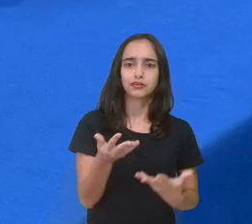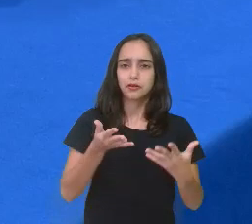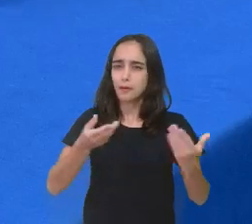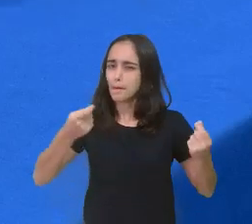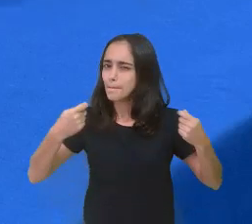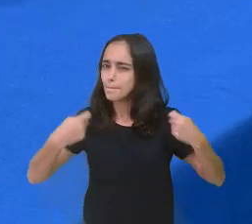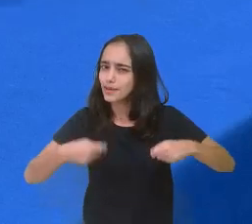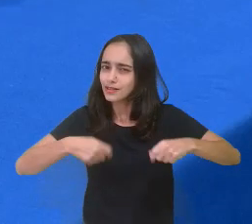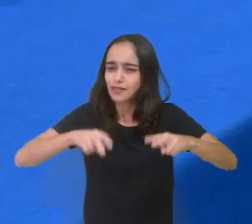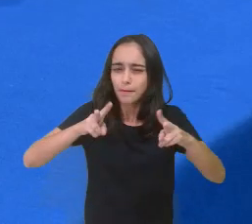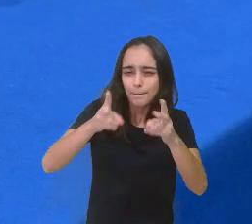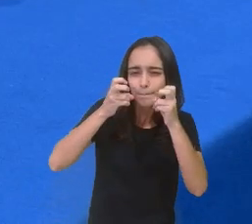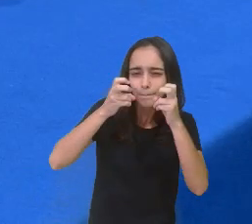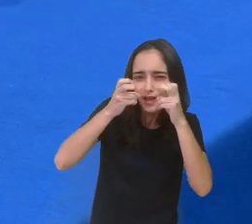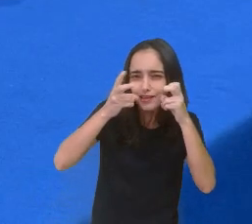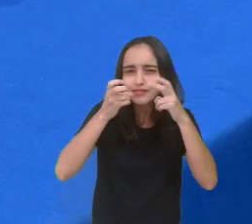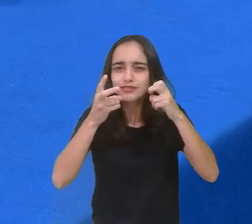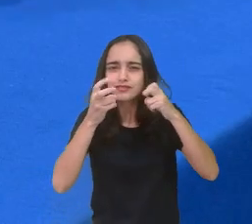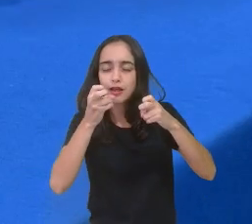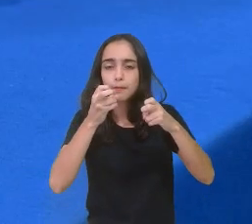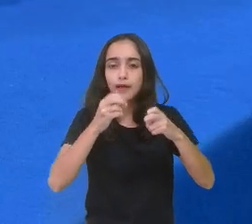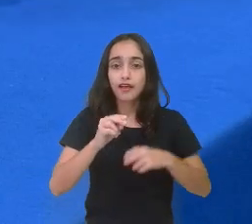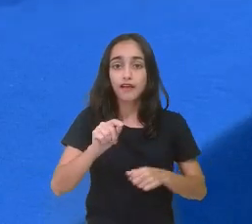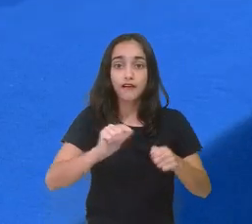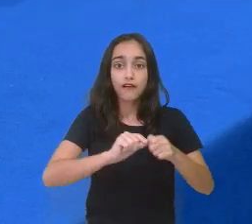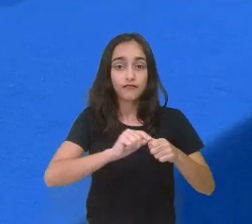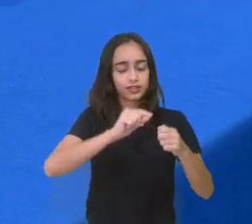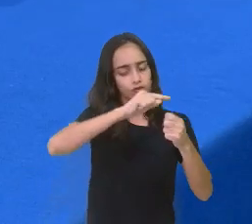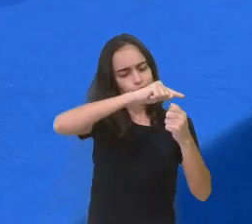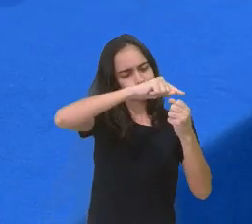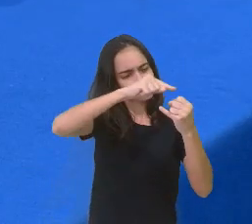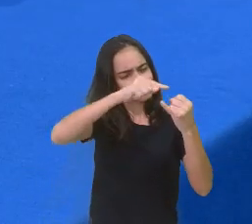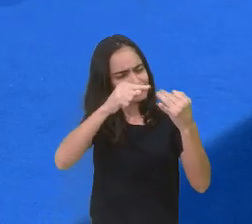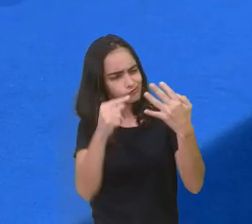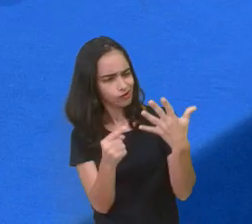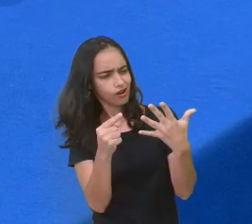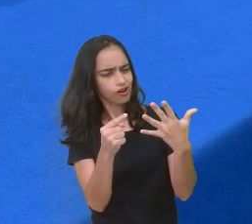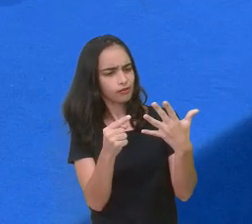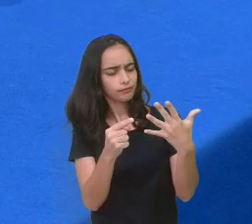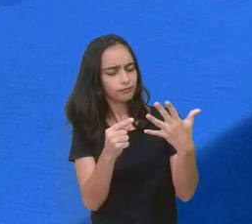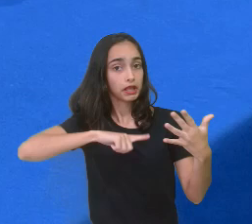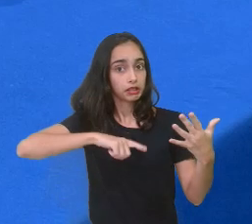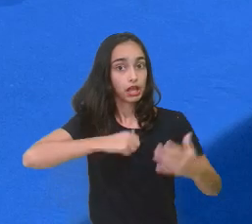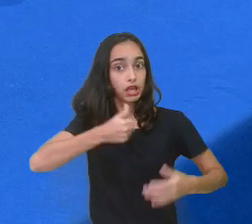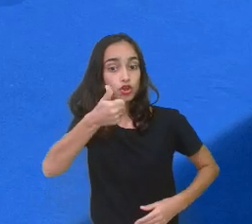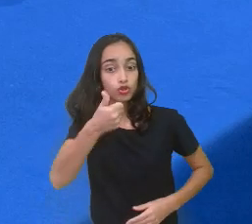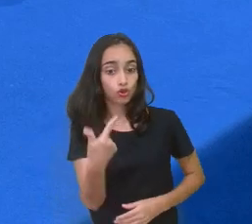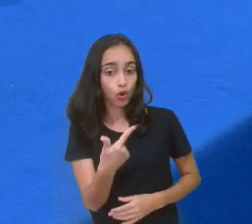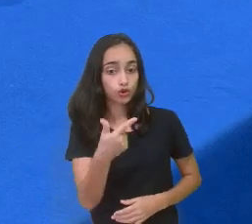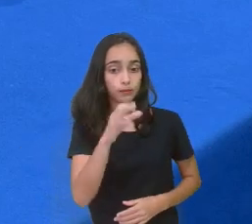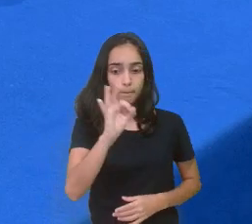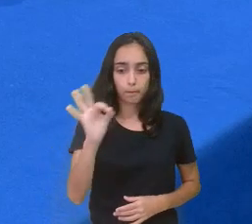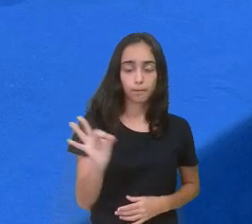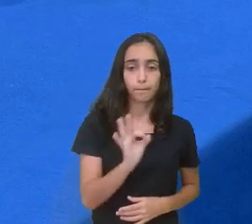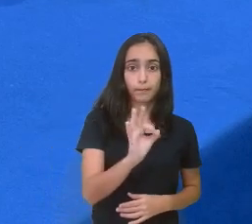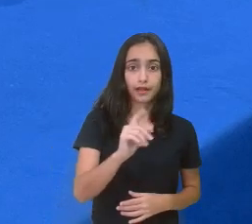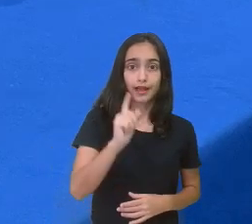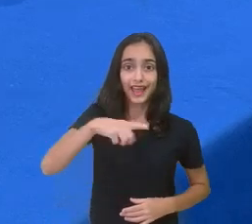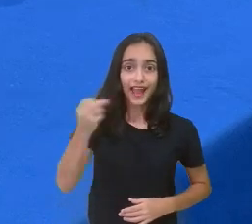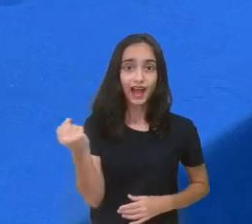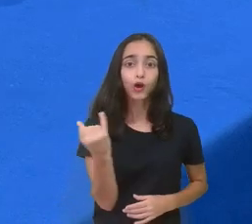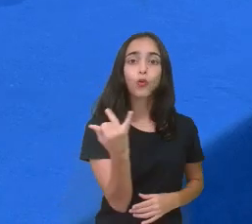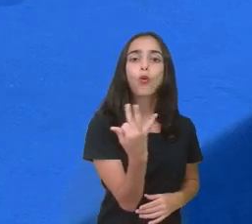aqui agora, contando essas bolinhas, que tem exatamente 12 bolinhas. Então, eu estou dizendo a